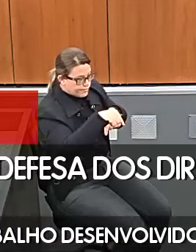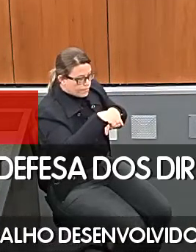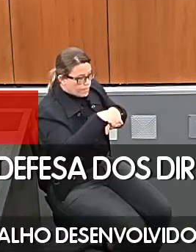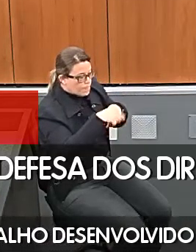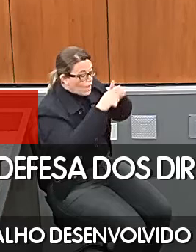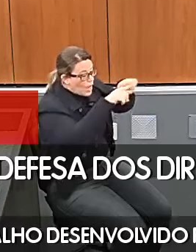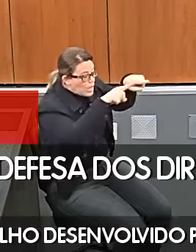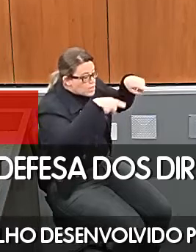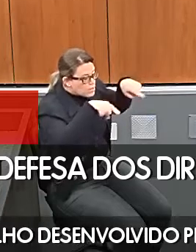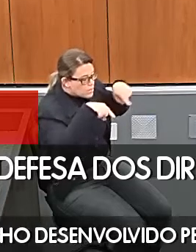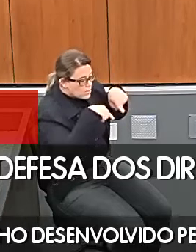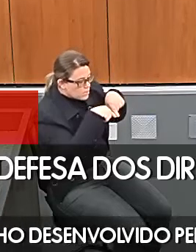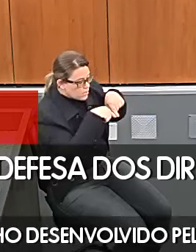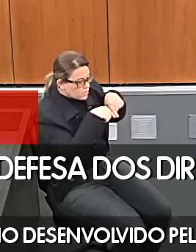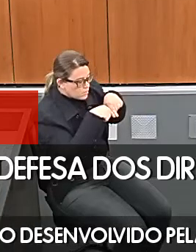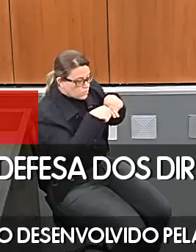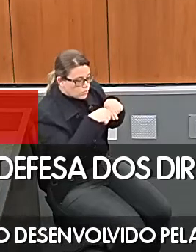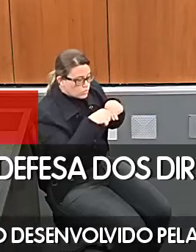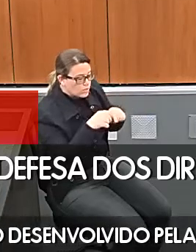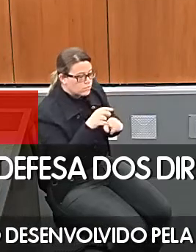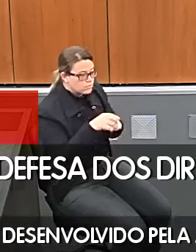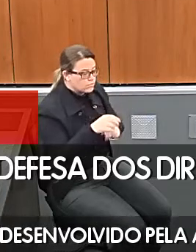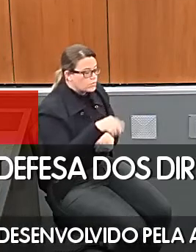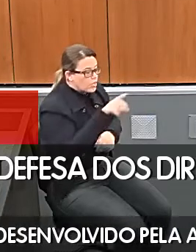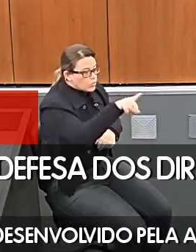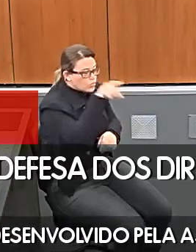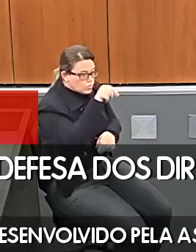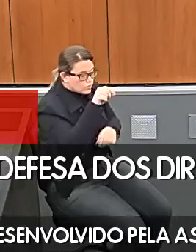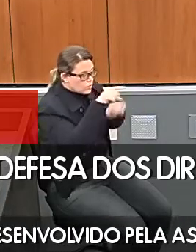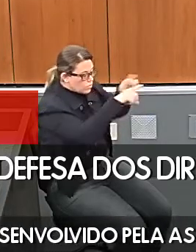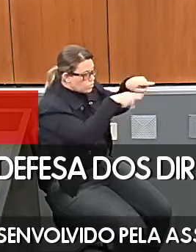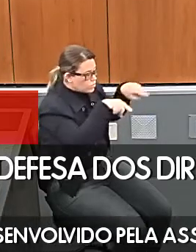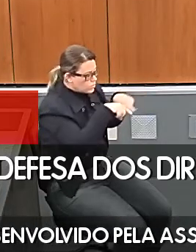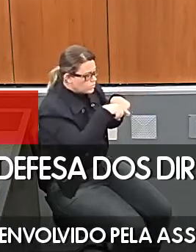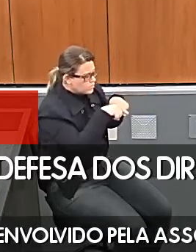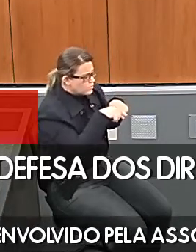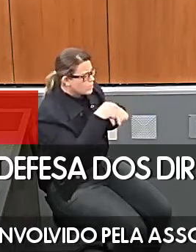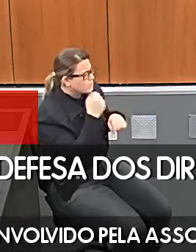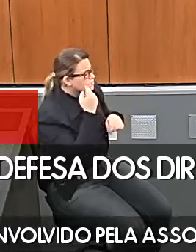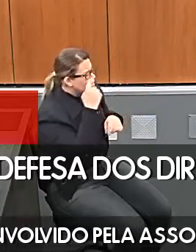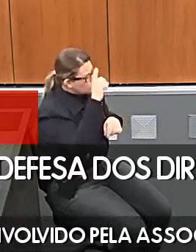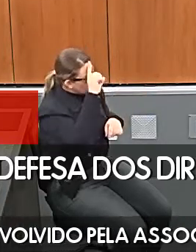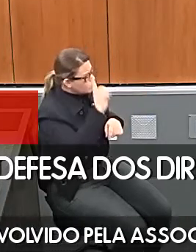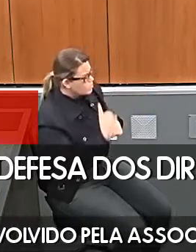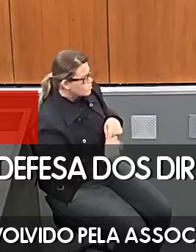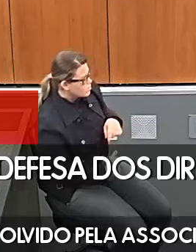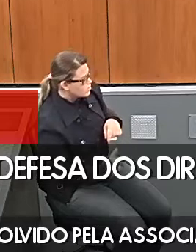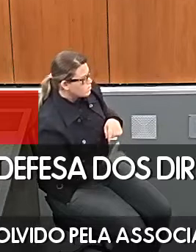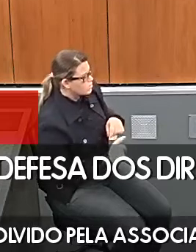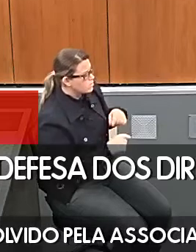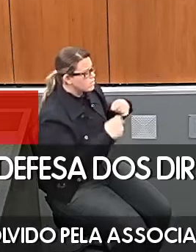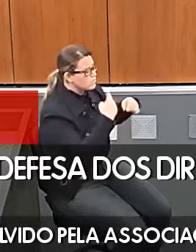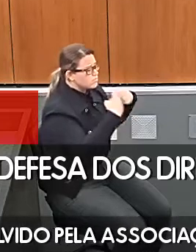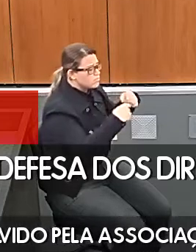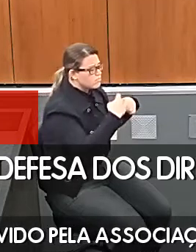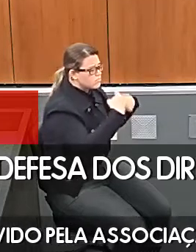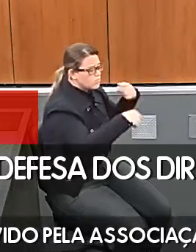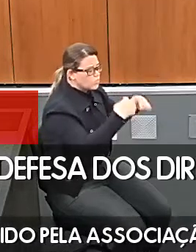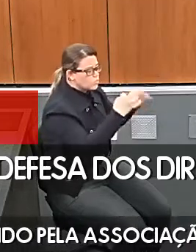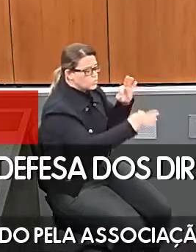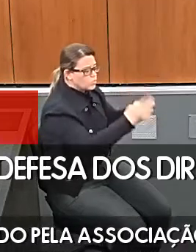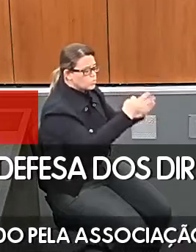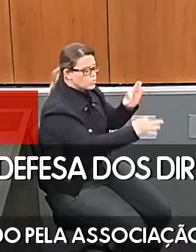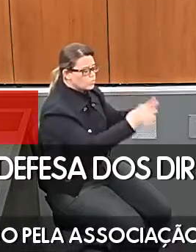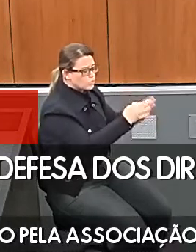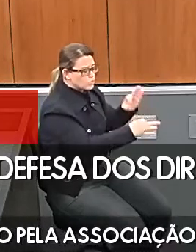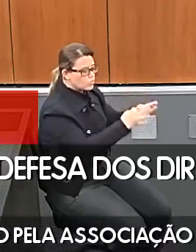sala para atender as pessoas com deficiência que tenham demanda na Justiça. Então, se vocês estão precisando de